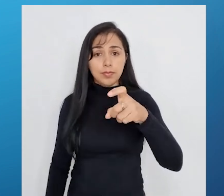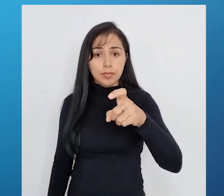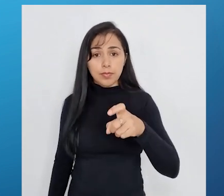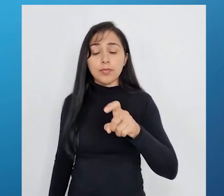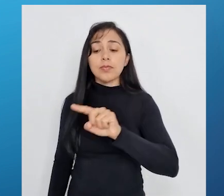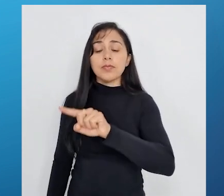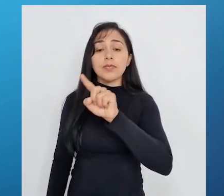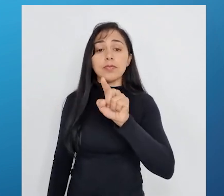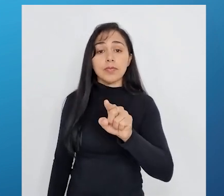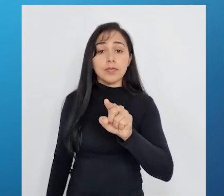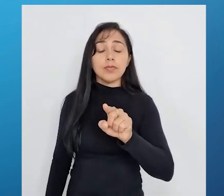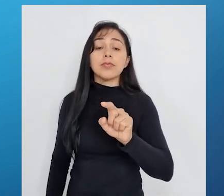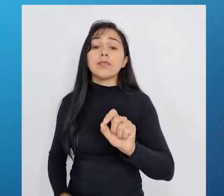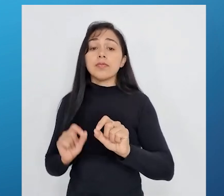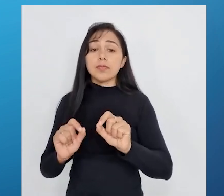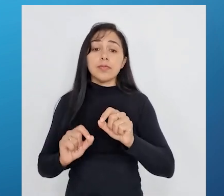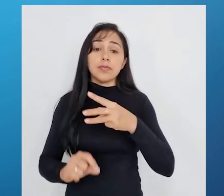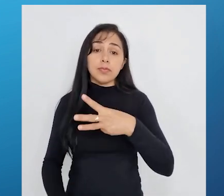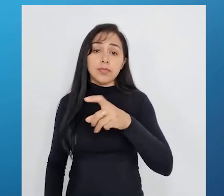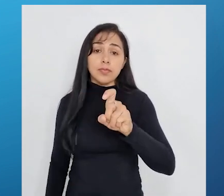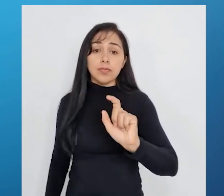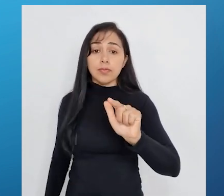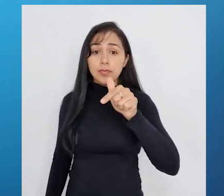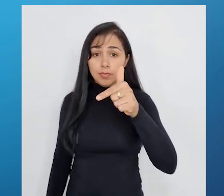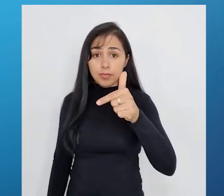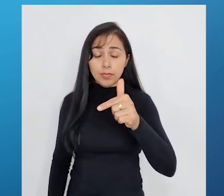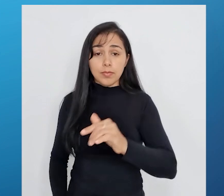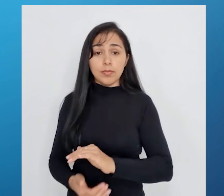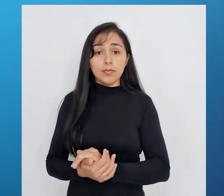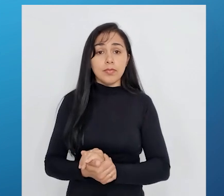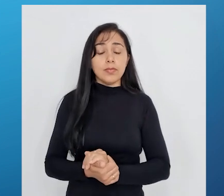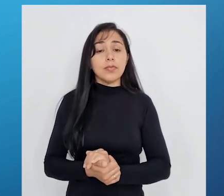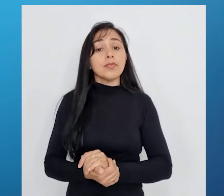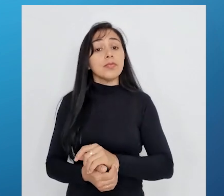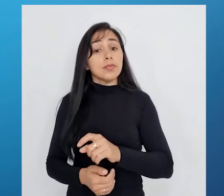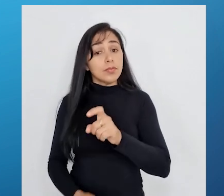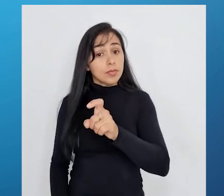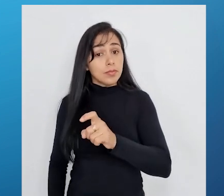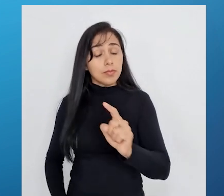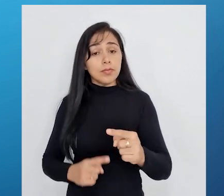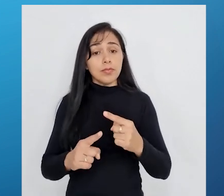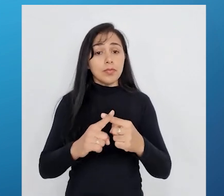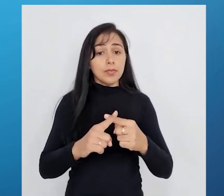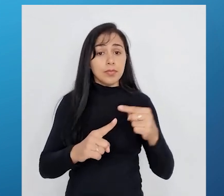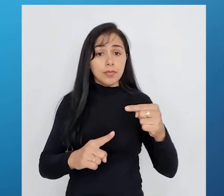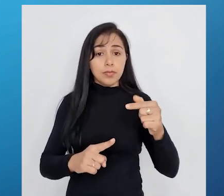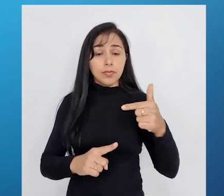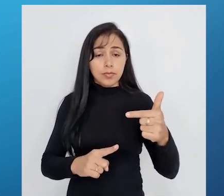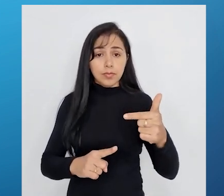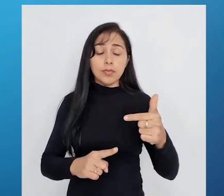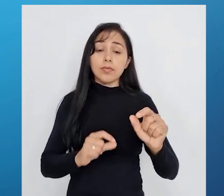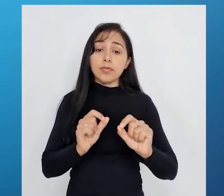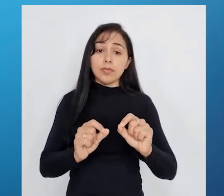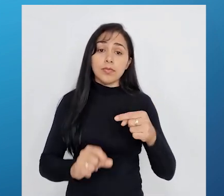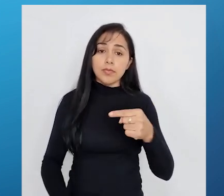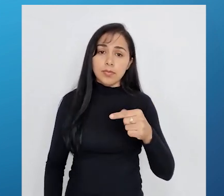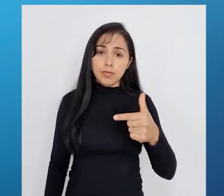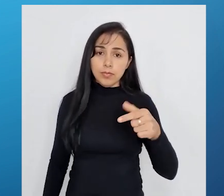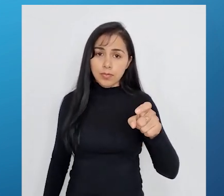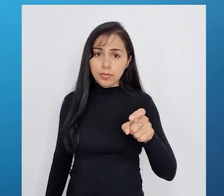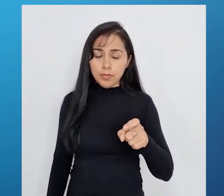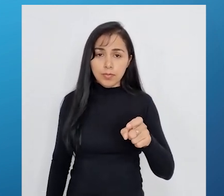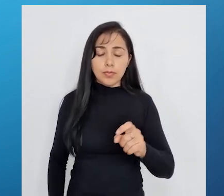3x ao quadrado. X vezes menos 2, menos 2x. Menos 3 vezes 3x,